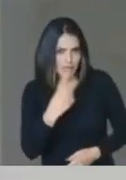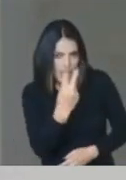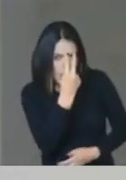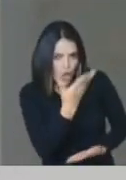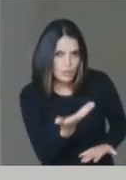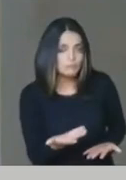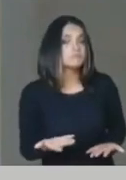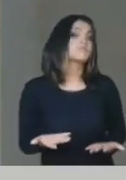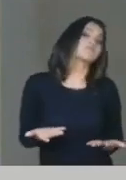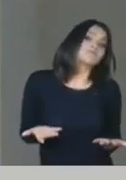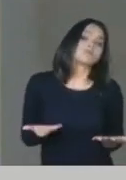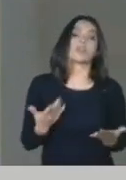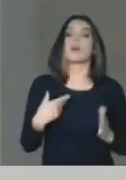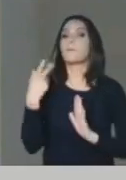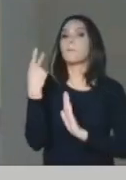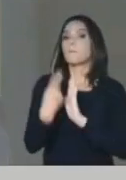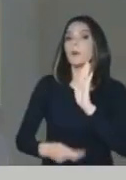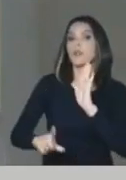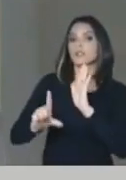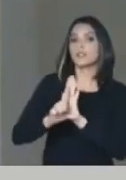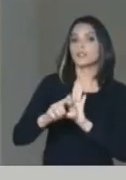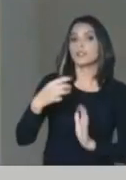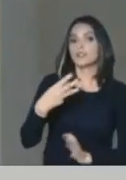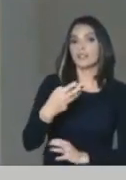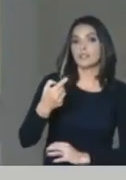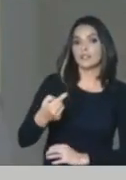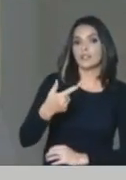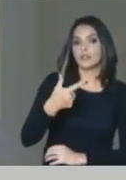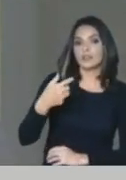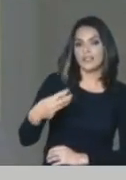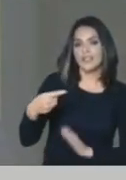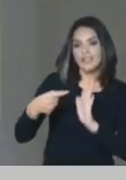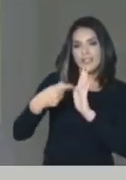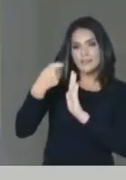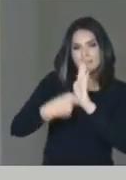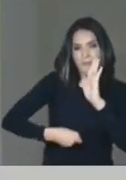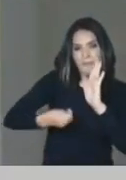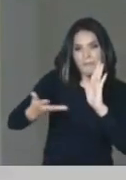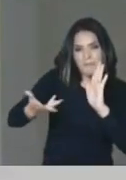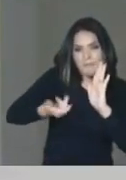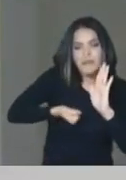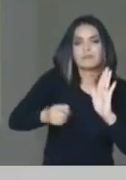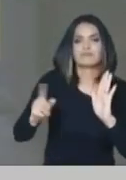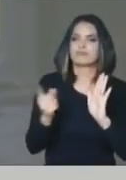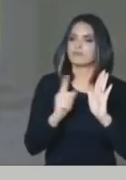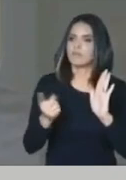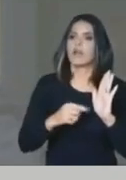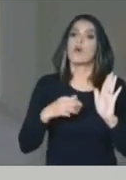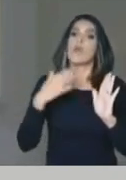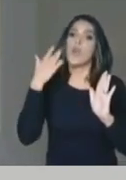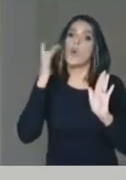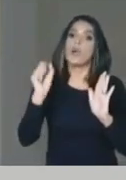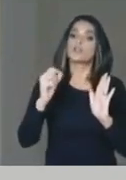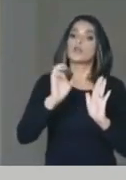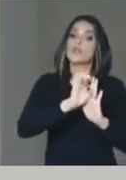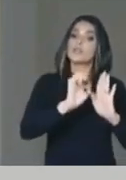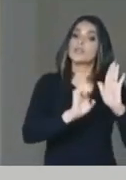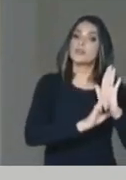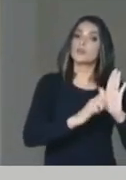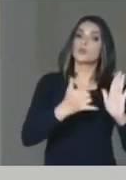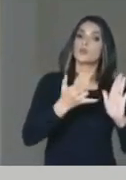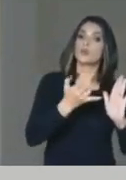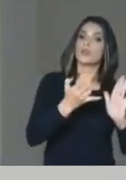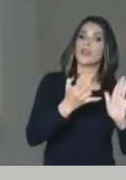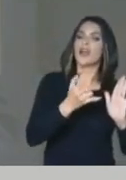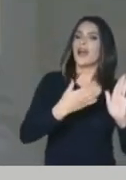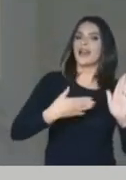legislação, o projeto 3723, ainda não é o ideal, porque para mim tinha que ser revogado o Estatuto do Desarmamento, mas